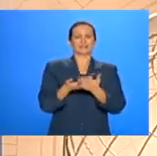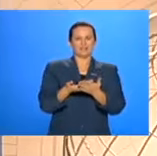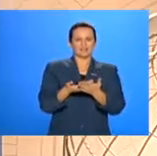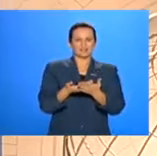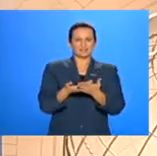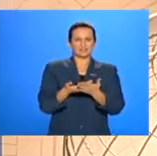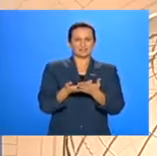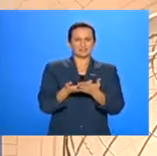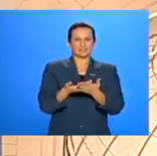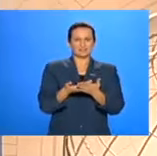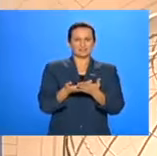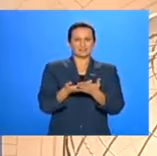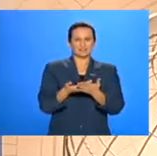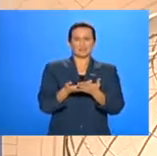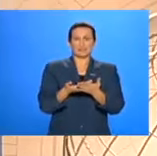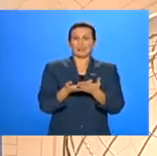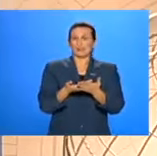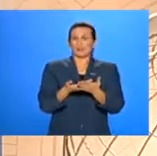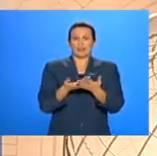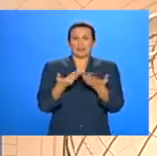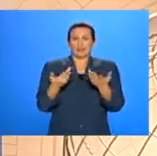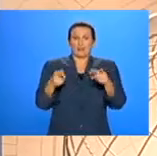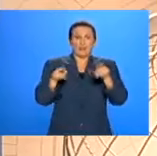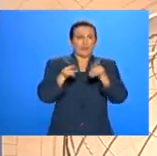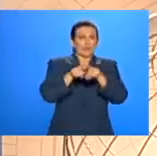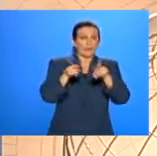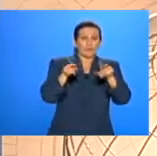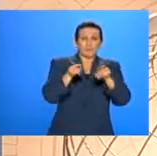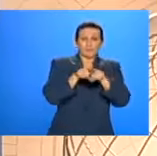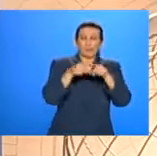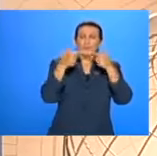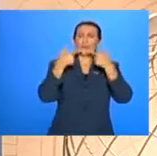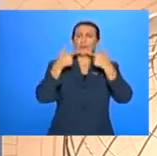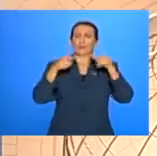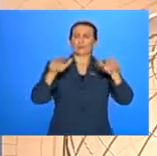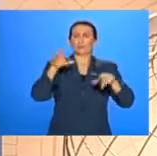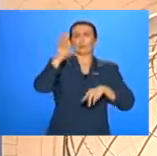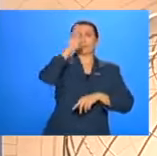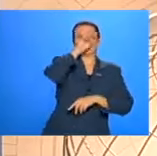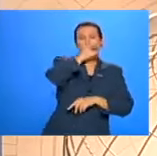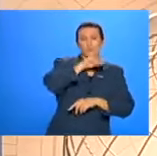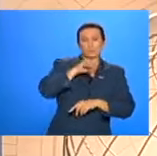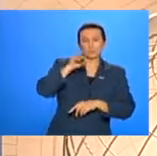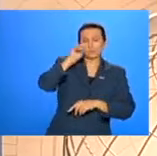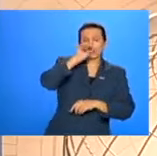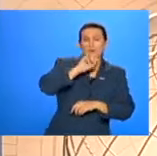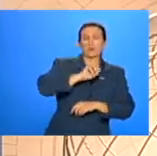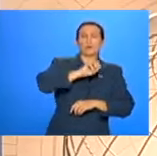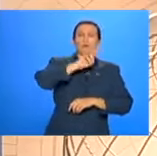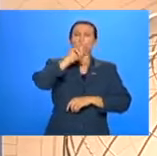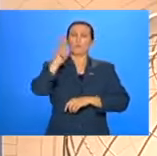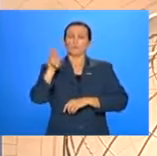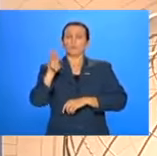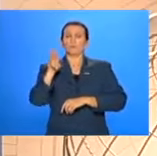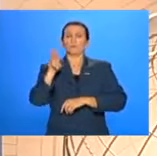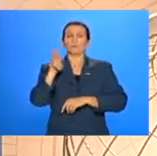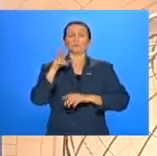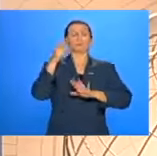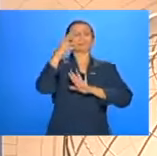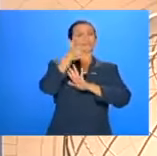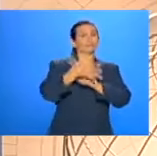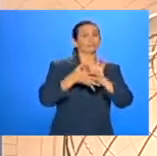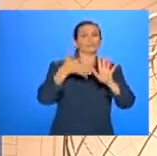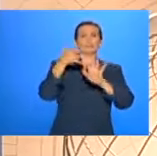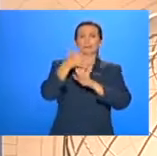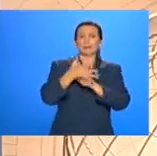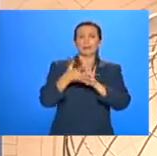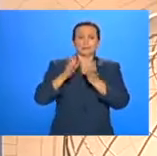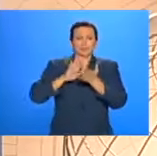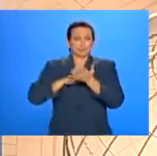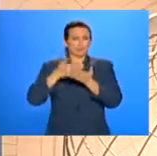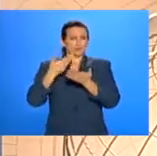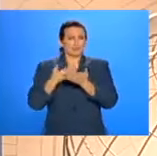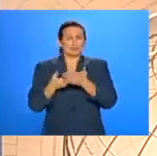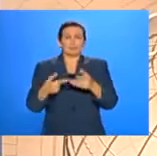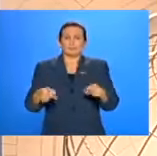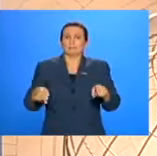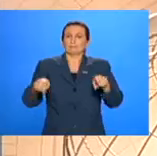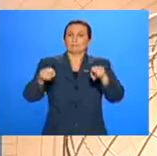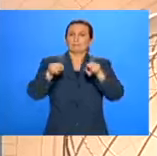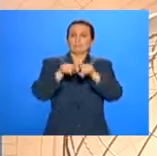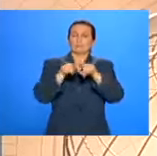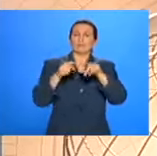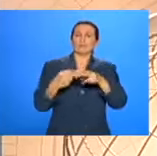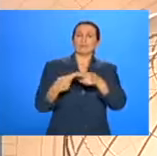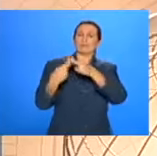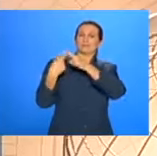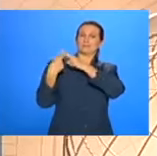da língua de sinais. Porém, como a Libras possui uma modalidade espacial visual, sua